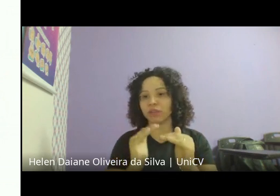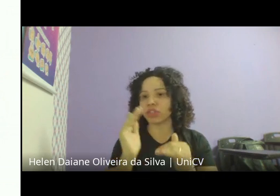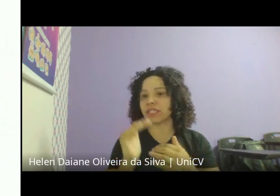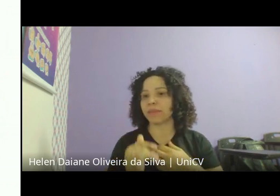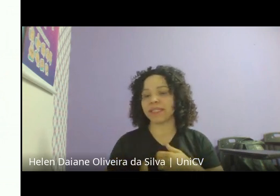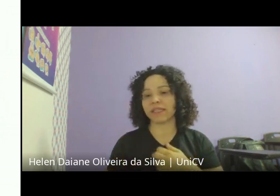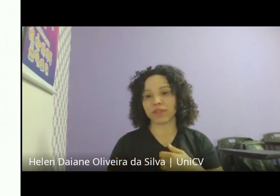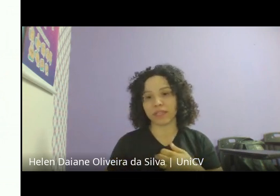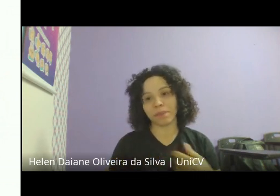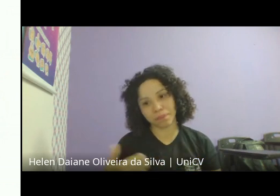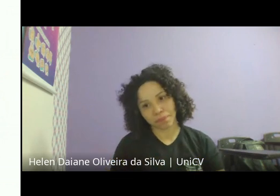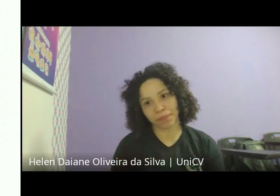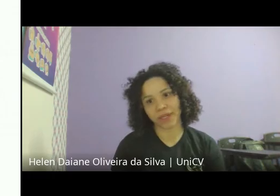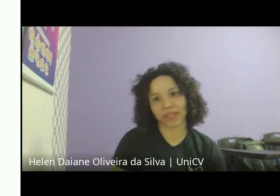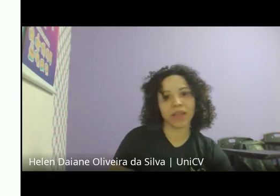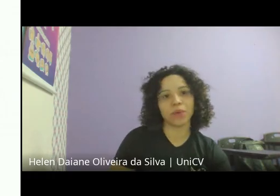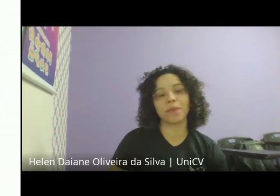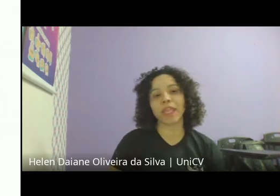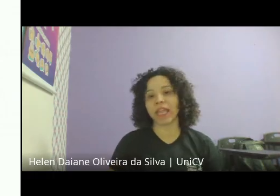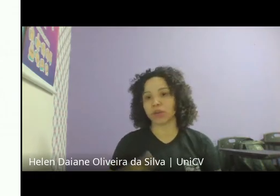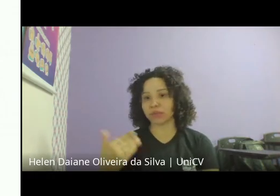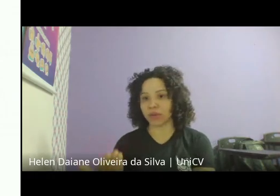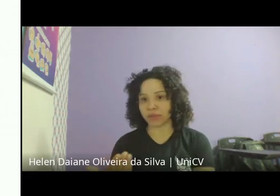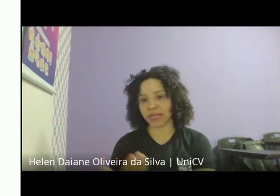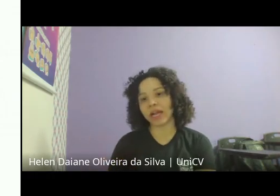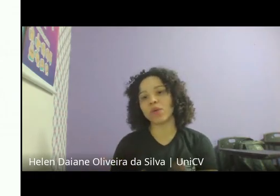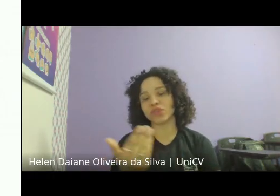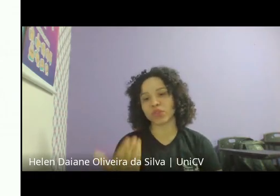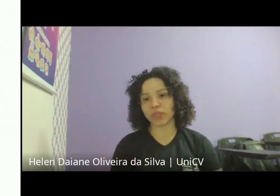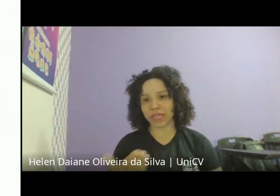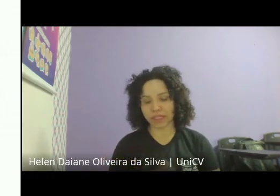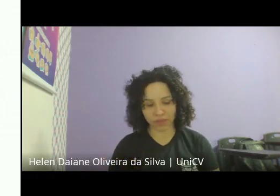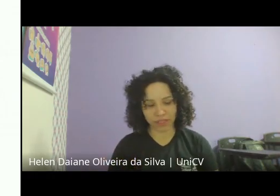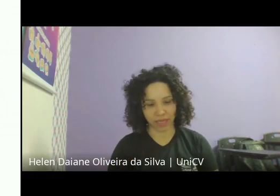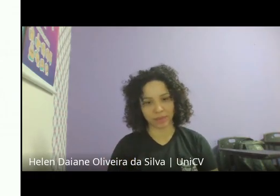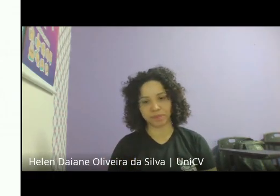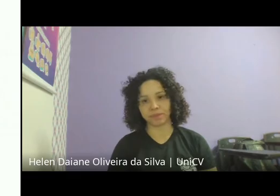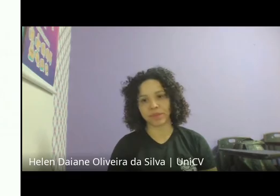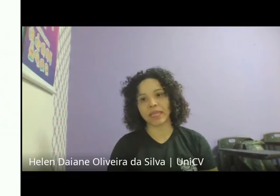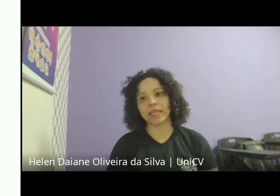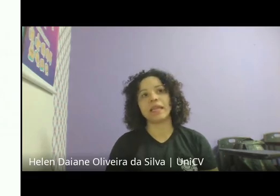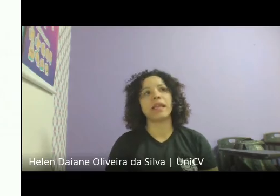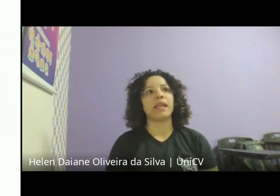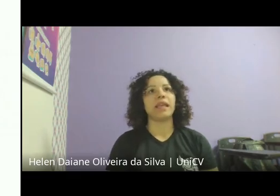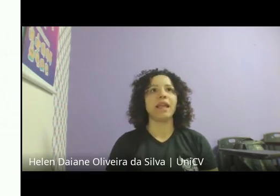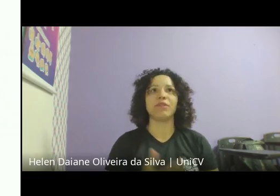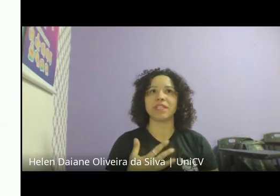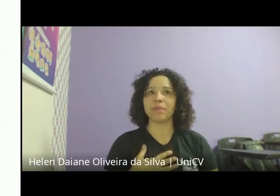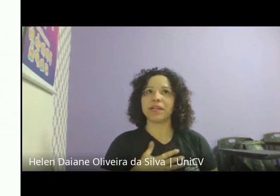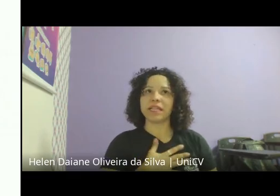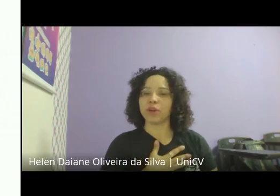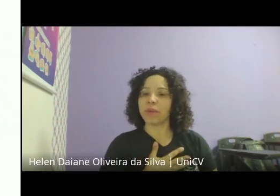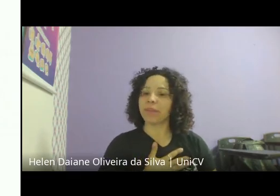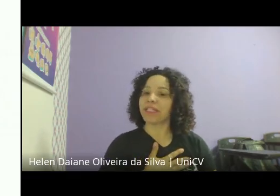o tanto de decibéis que você perdeu, é o grau de surdez que você tem. E aí você